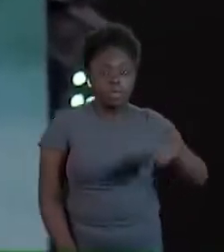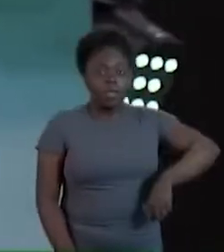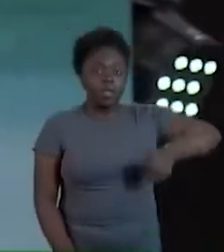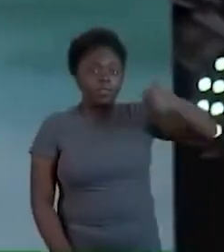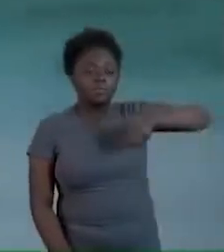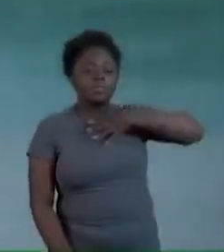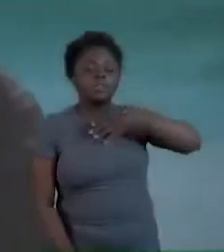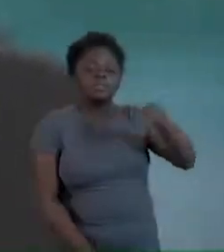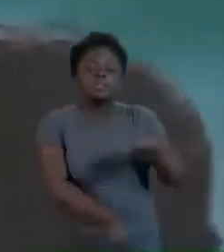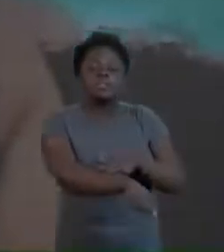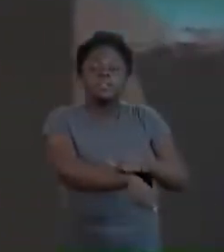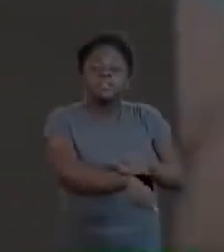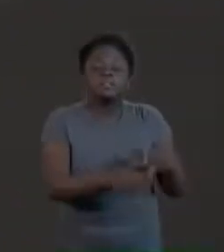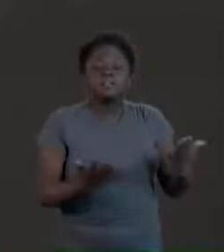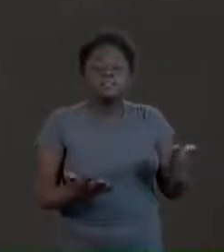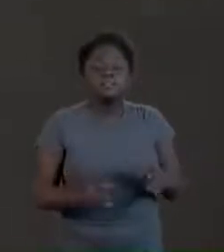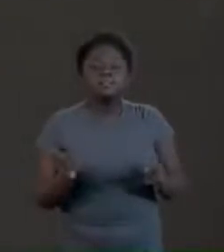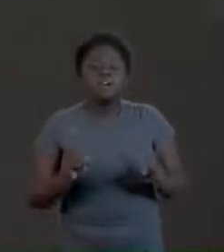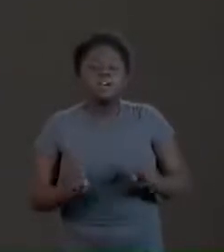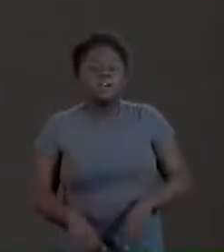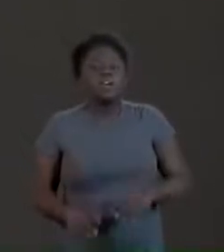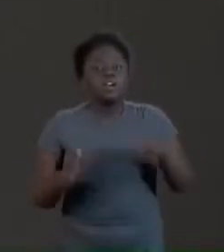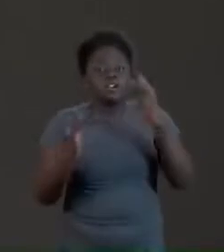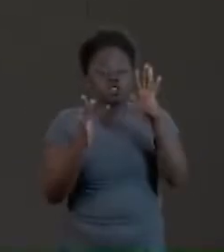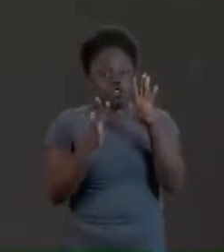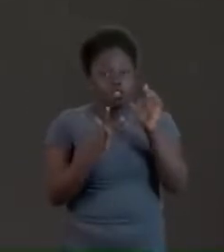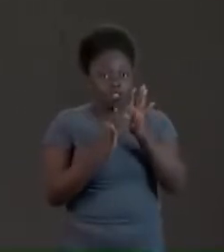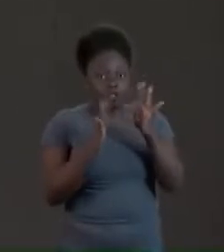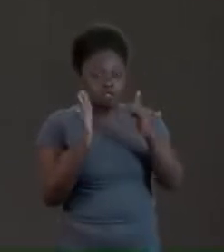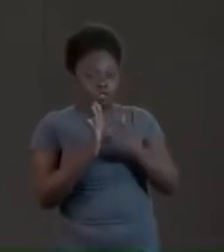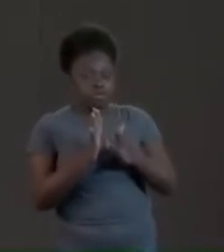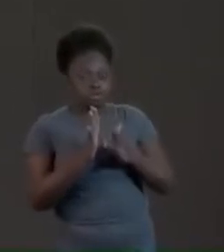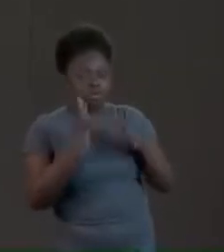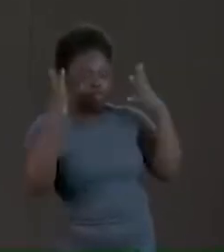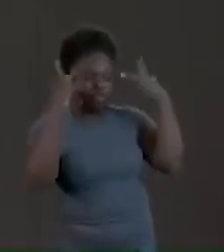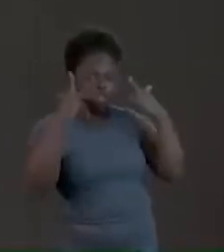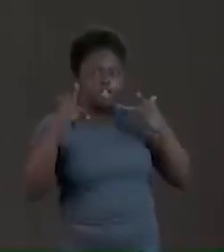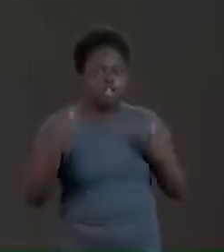Ele é o leão da tribo de? Esse fofo do texto aqui, ó.